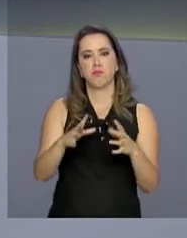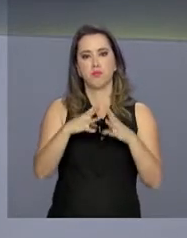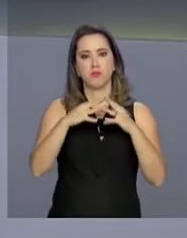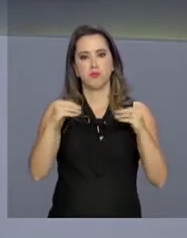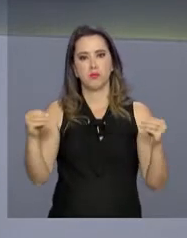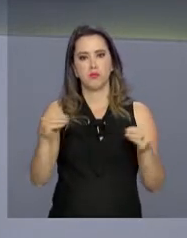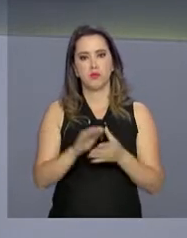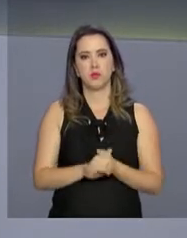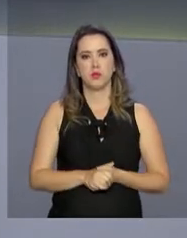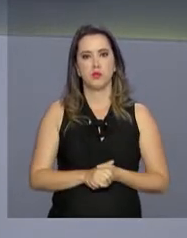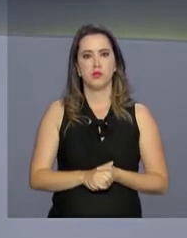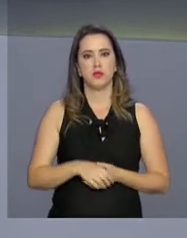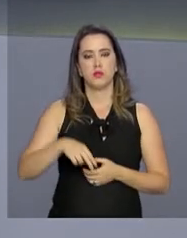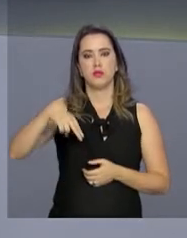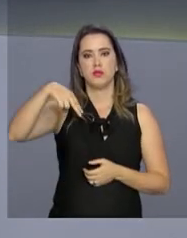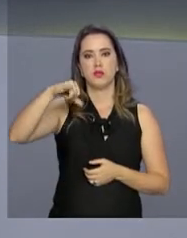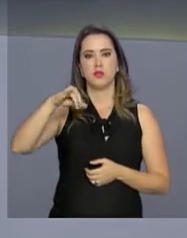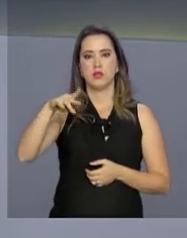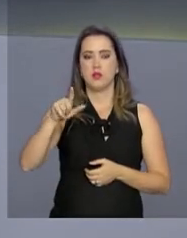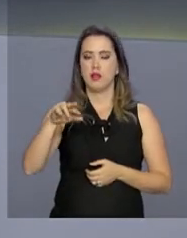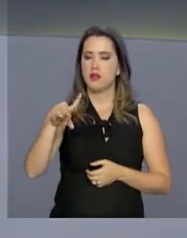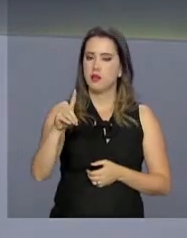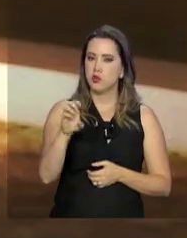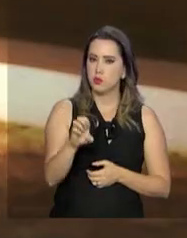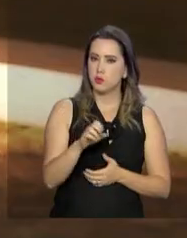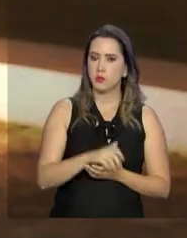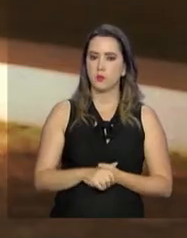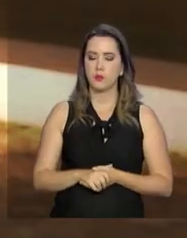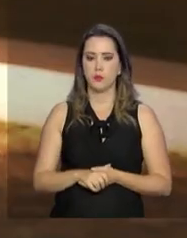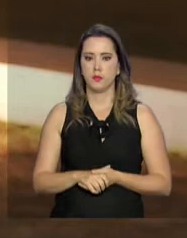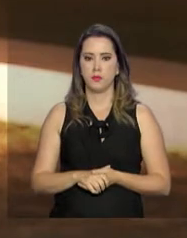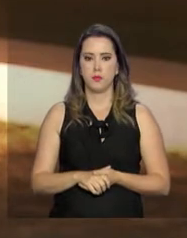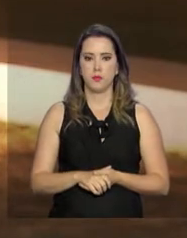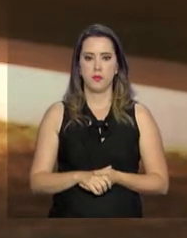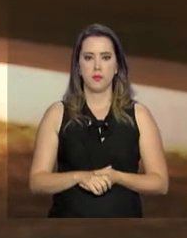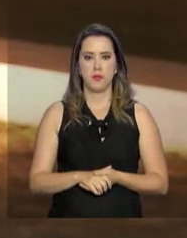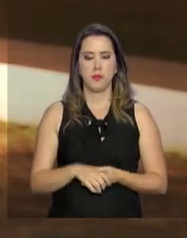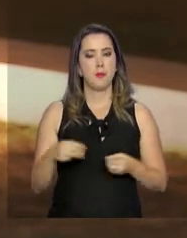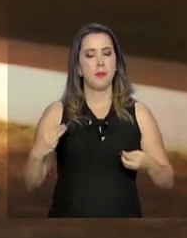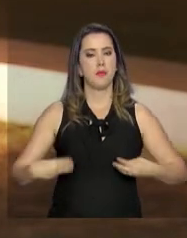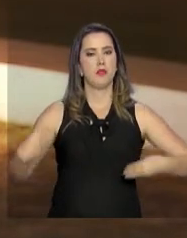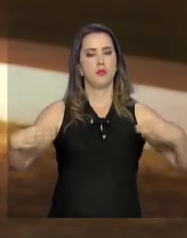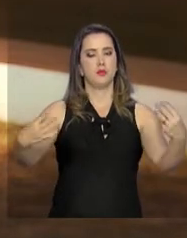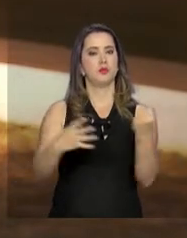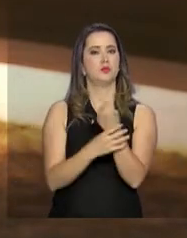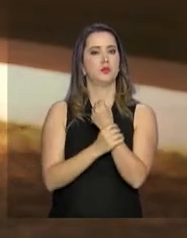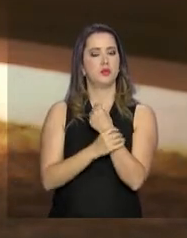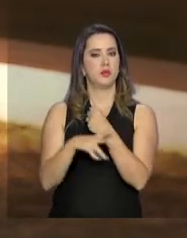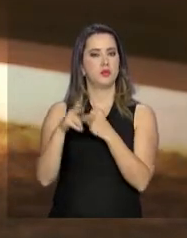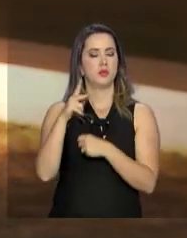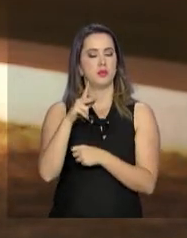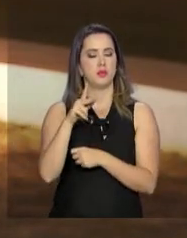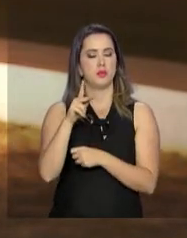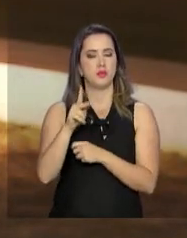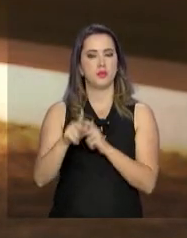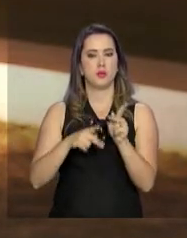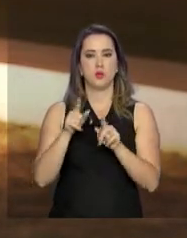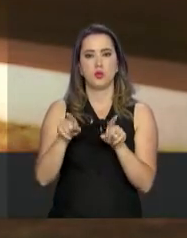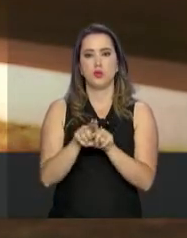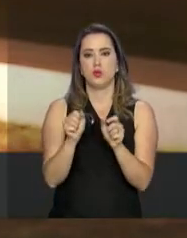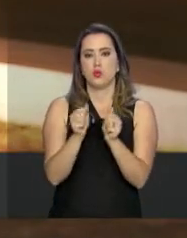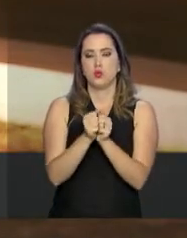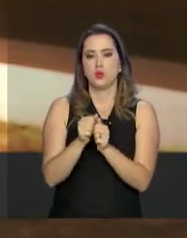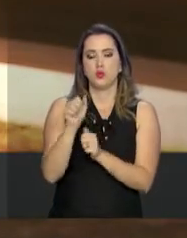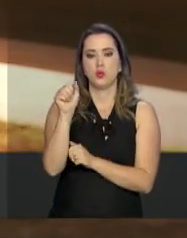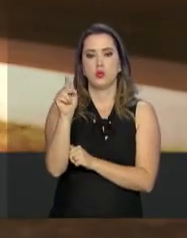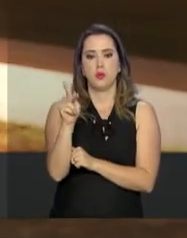desaparecidos sinalize o ministério da segurança pública ea procuradoria geral da